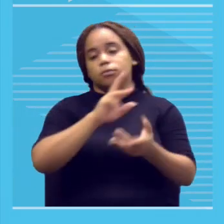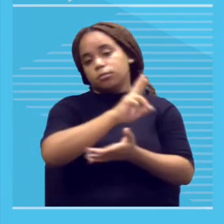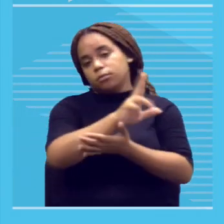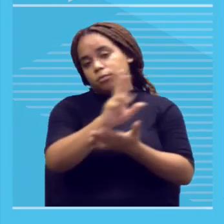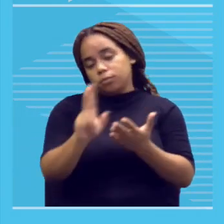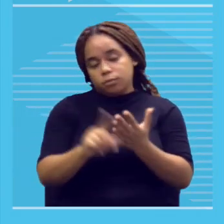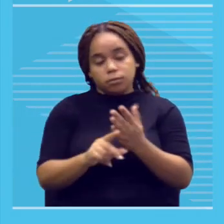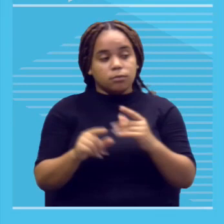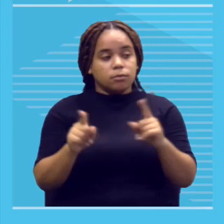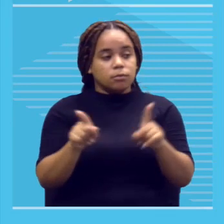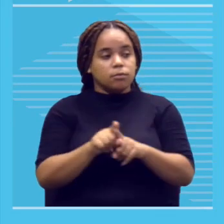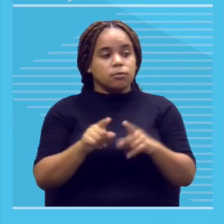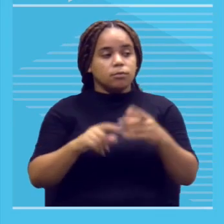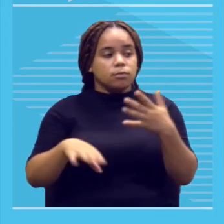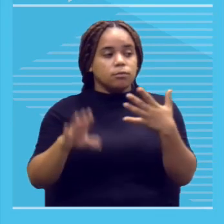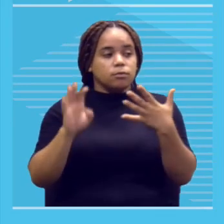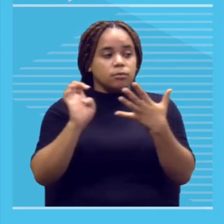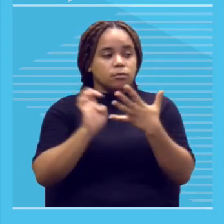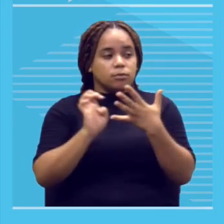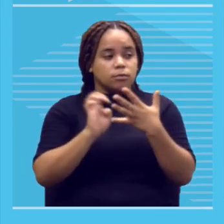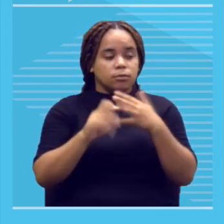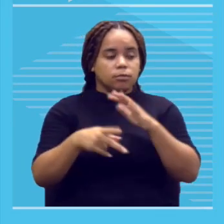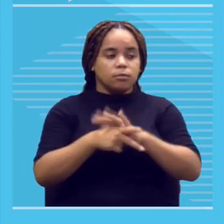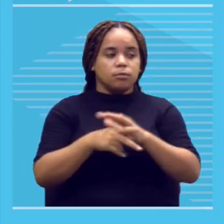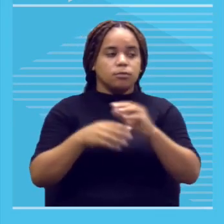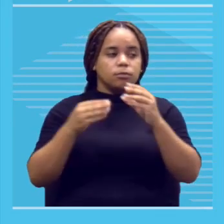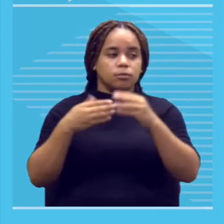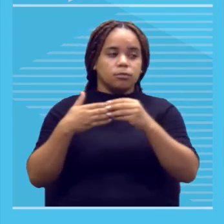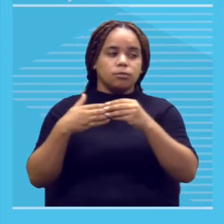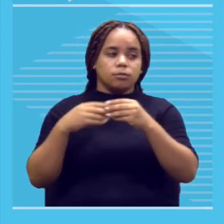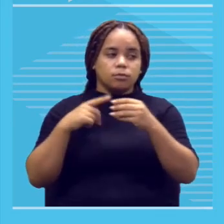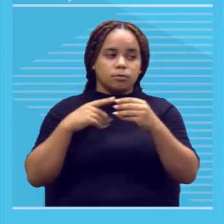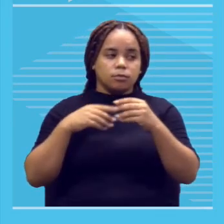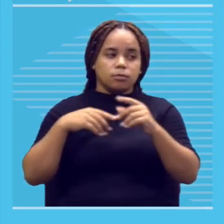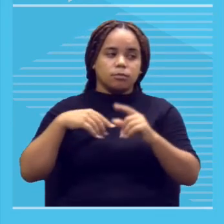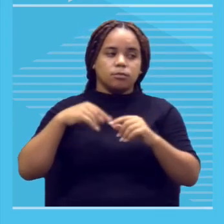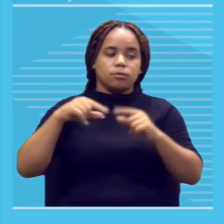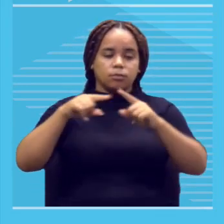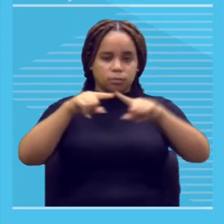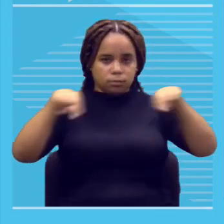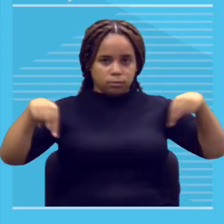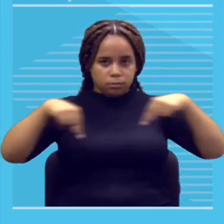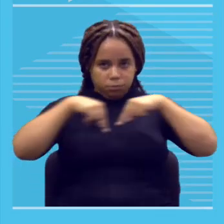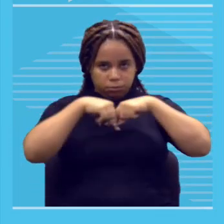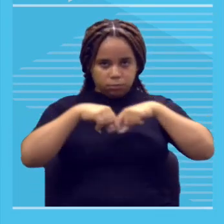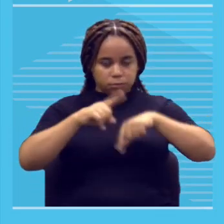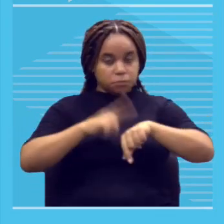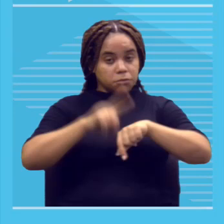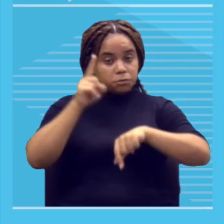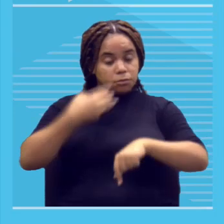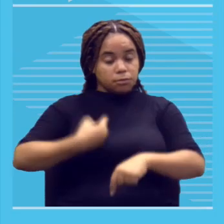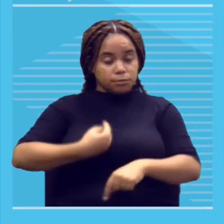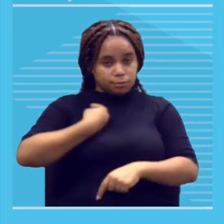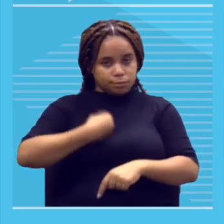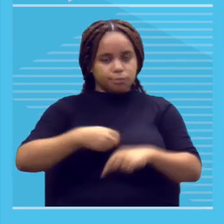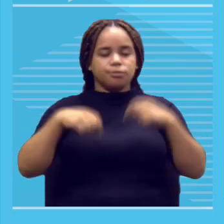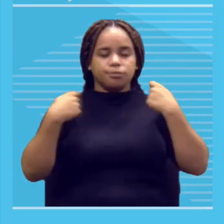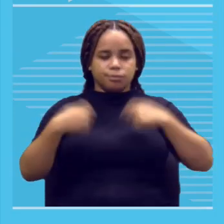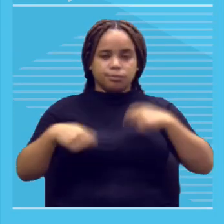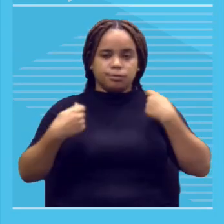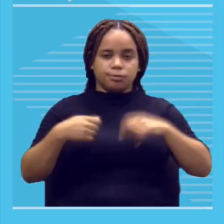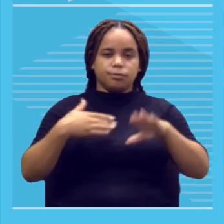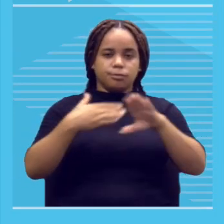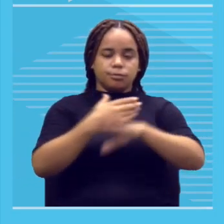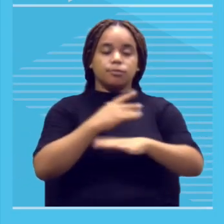que é a peregrinação América todo muçulmano pelo menos uma vez na vida ele deve